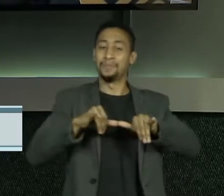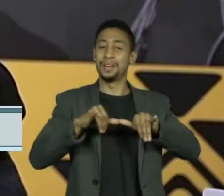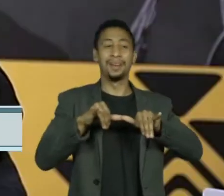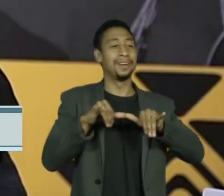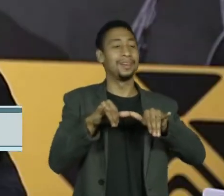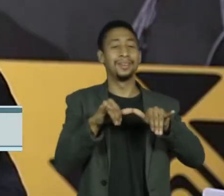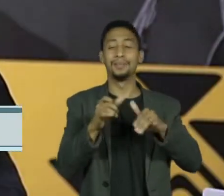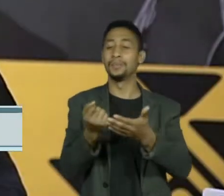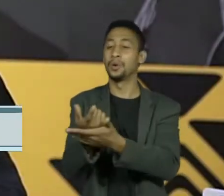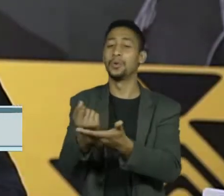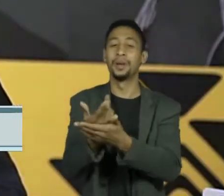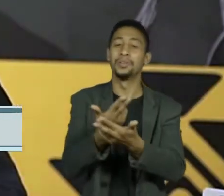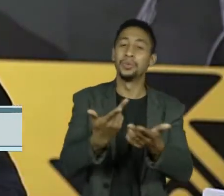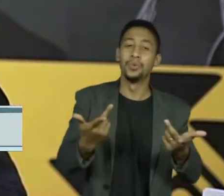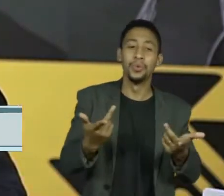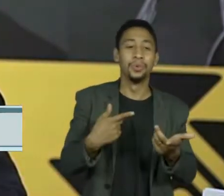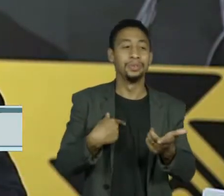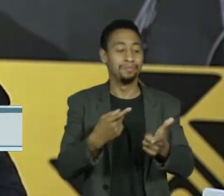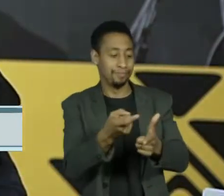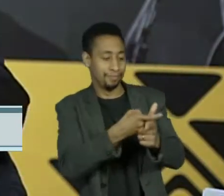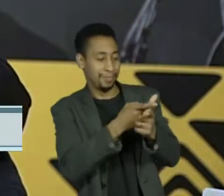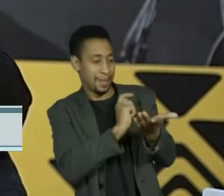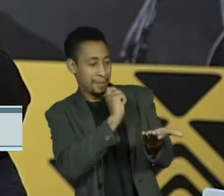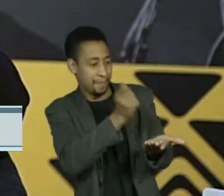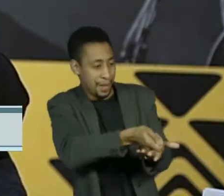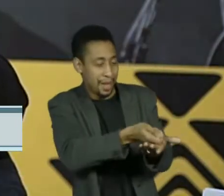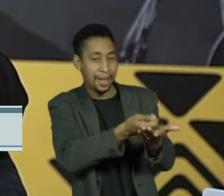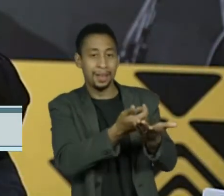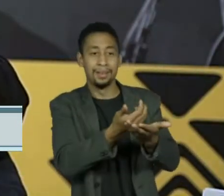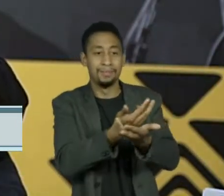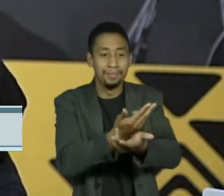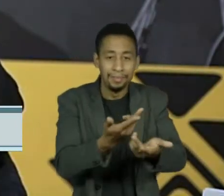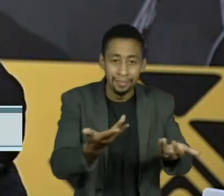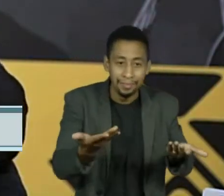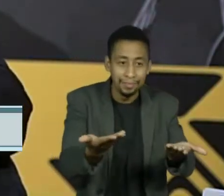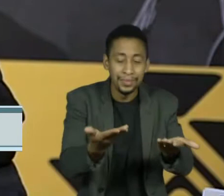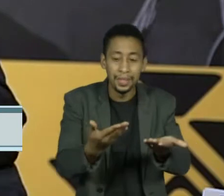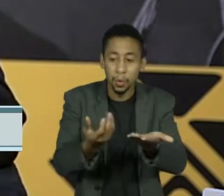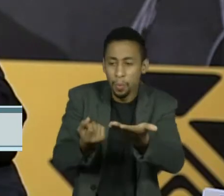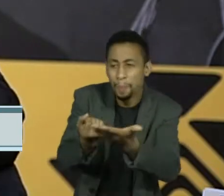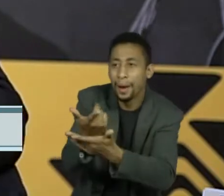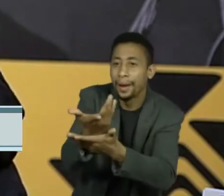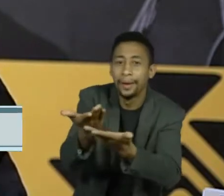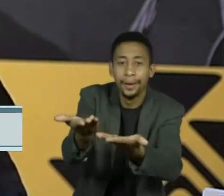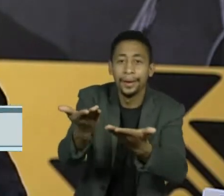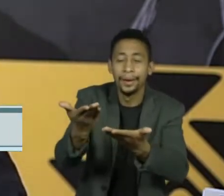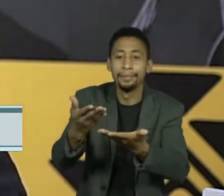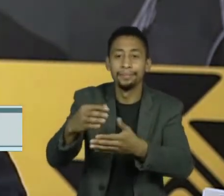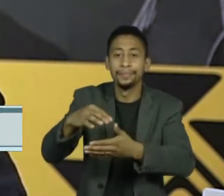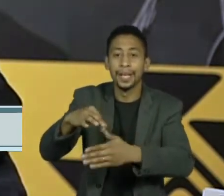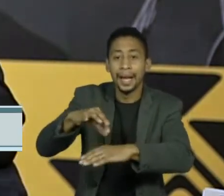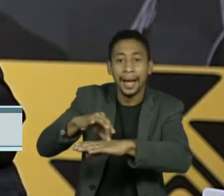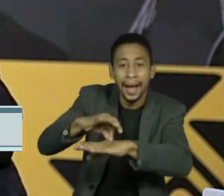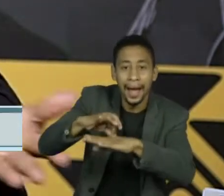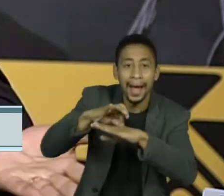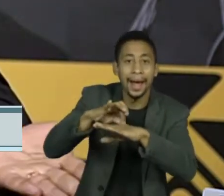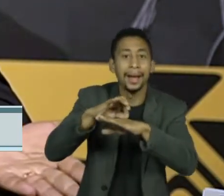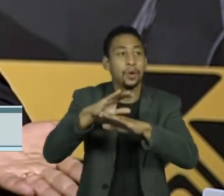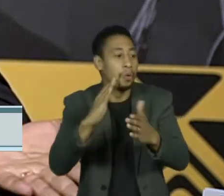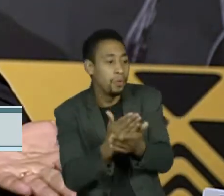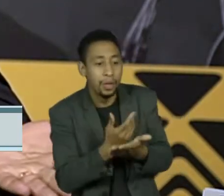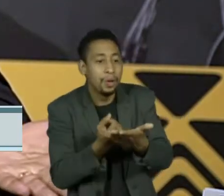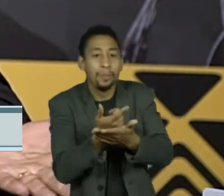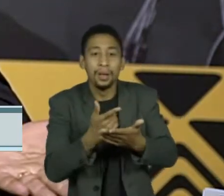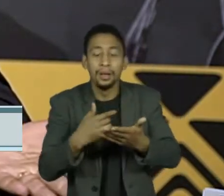compra, para pagar uma duplicata, para comprar um quilo de carne, um litro de leite e sair